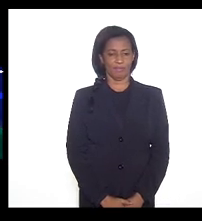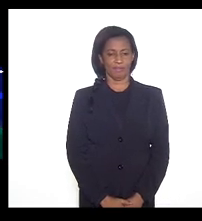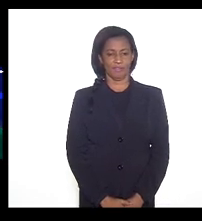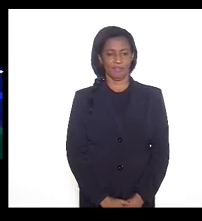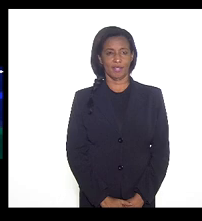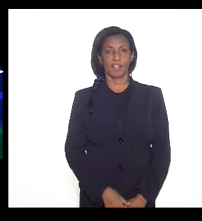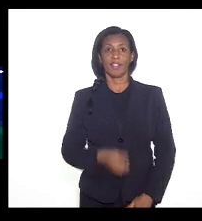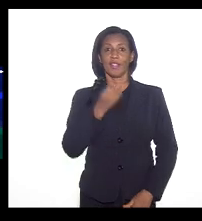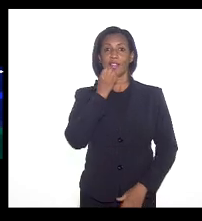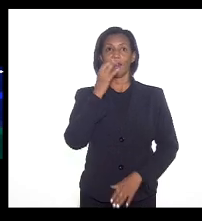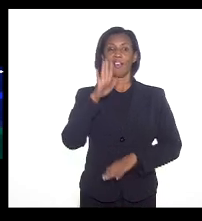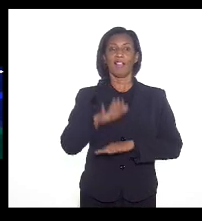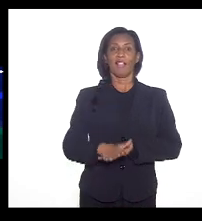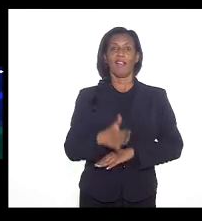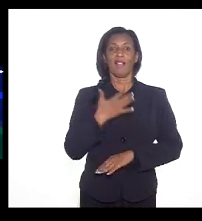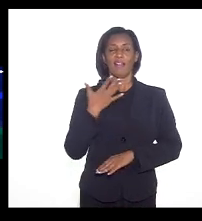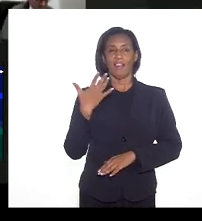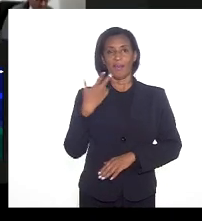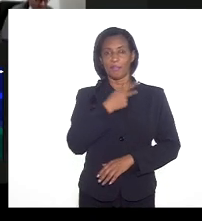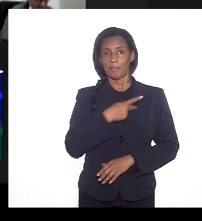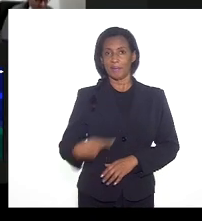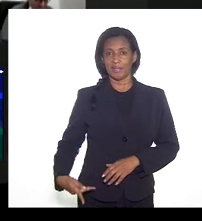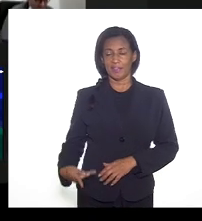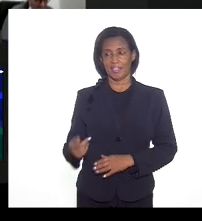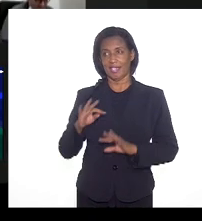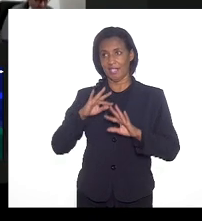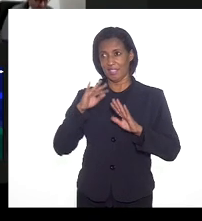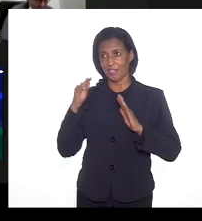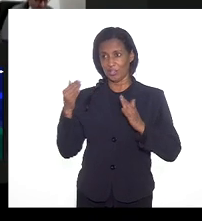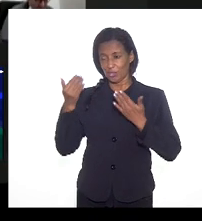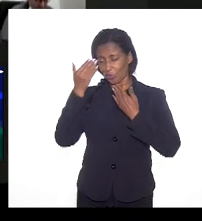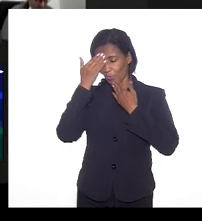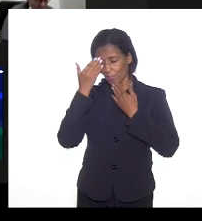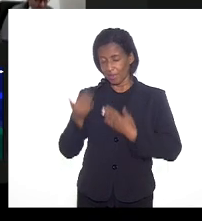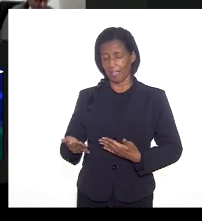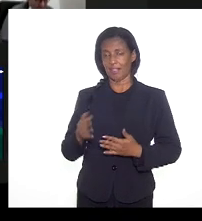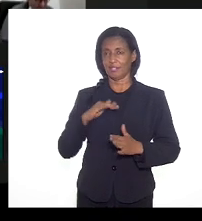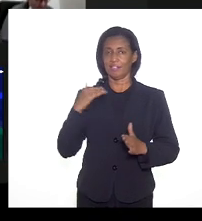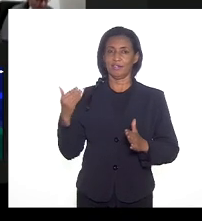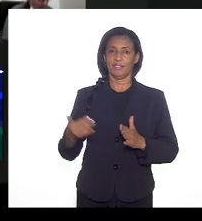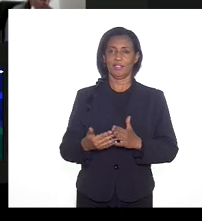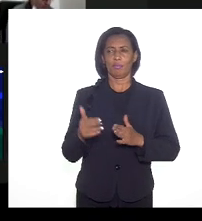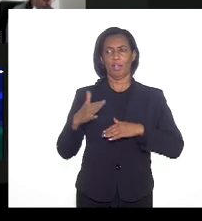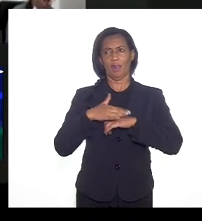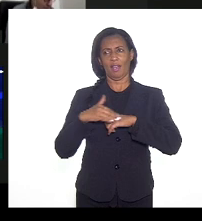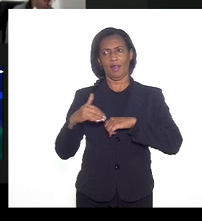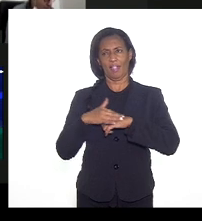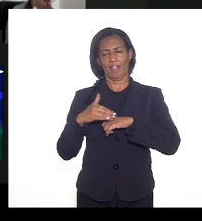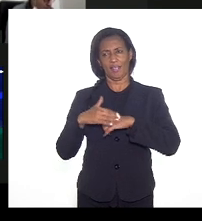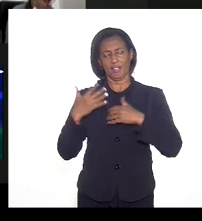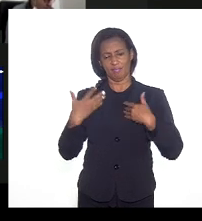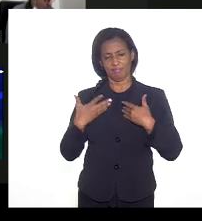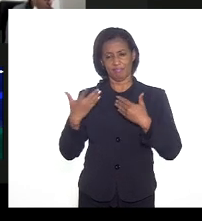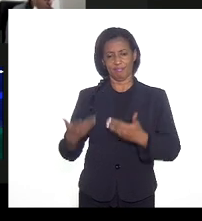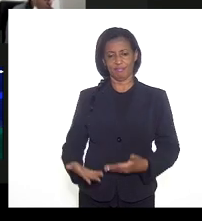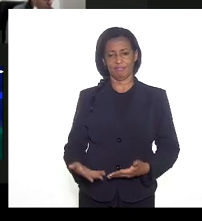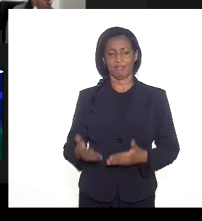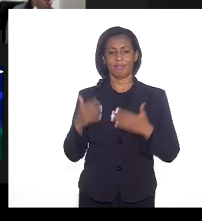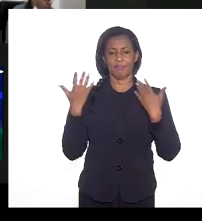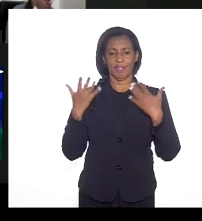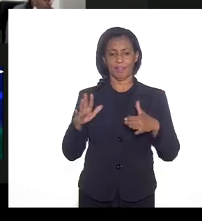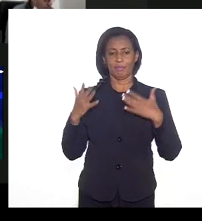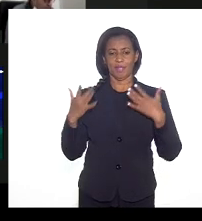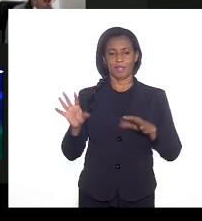Boa tarde Presidente Boa tarde a todos Primeiramente queria agradecer pelo carinho pela forma que Vossa Excelência me recebeu e